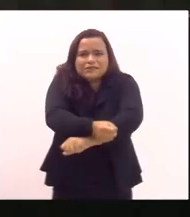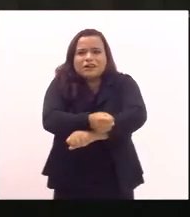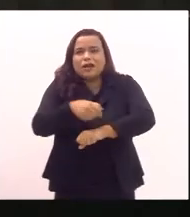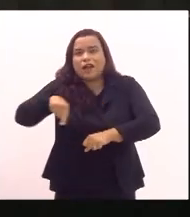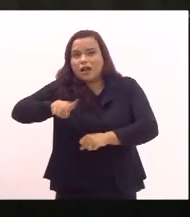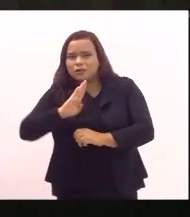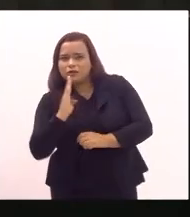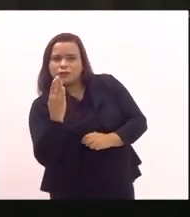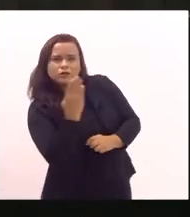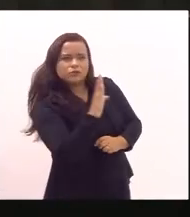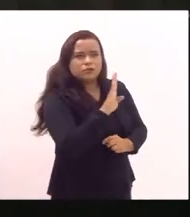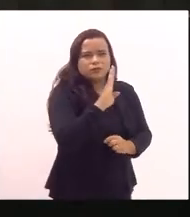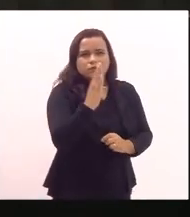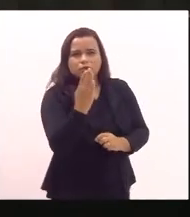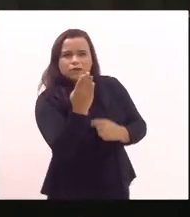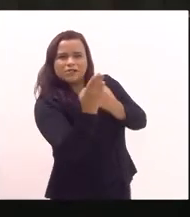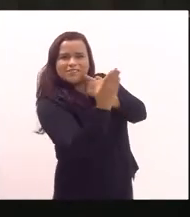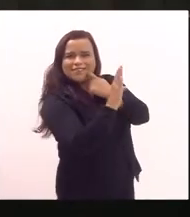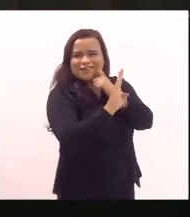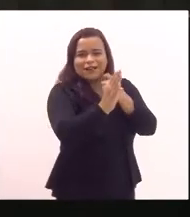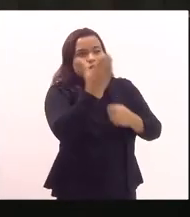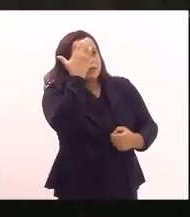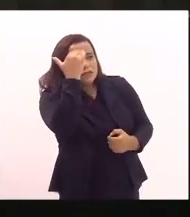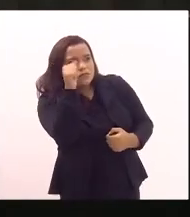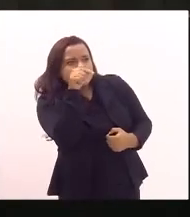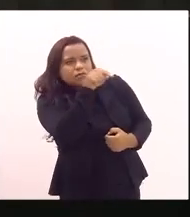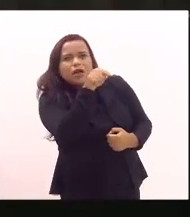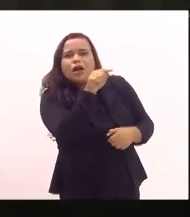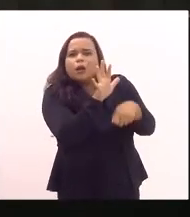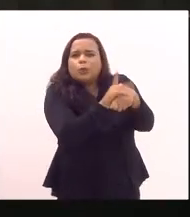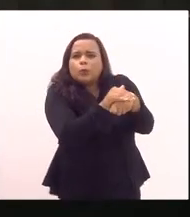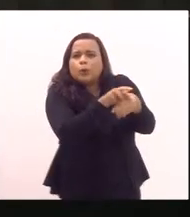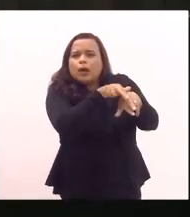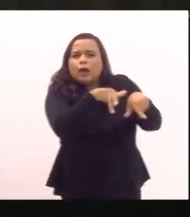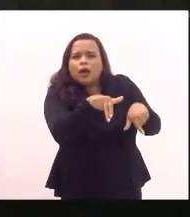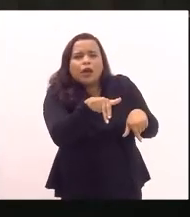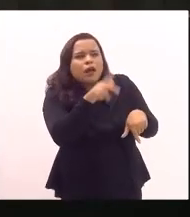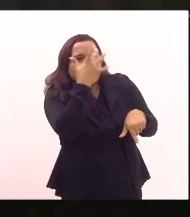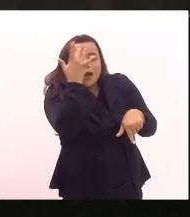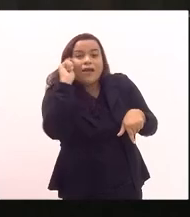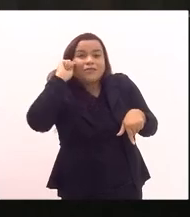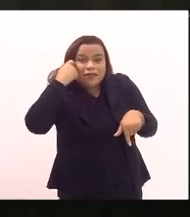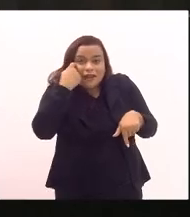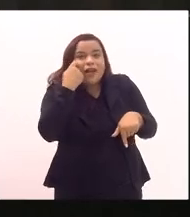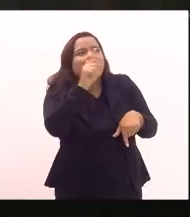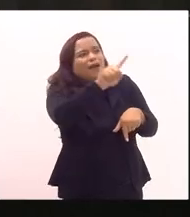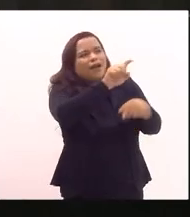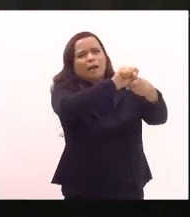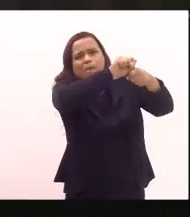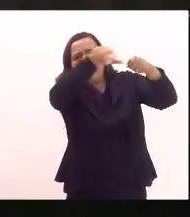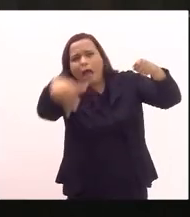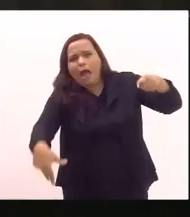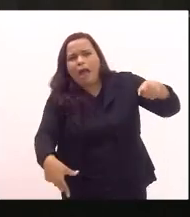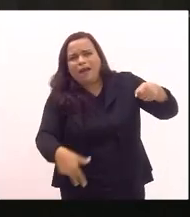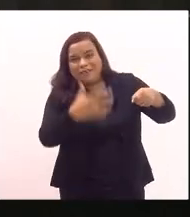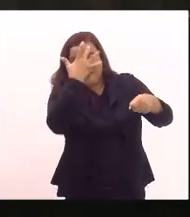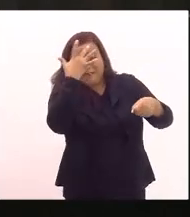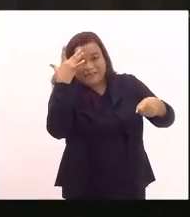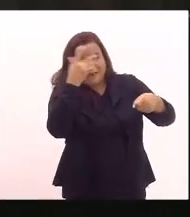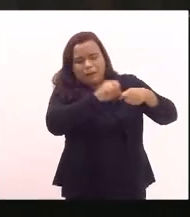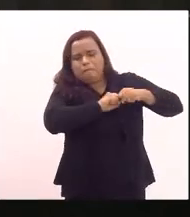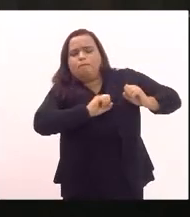alimentadas facilmente com aqueles corpos adoecidos ali essa história da que atravessa